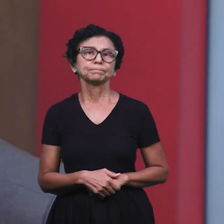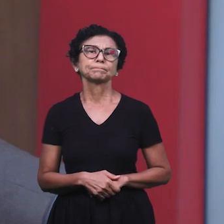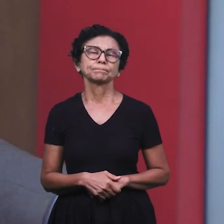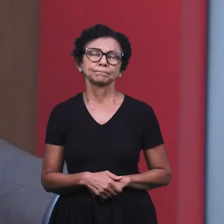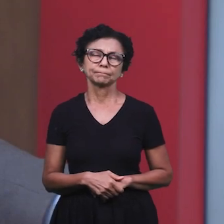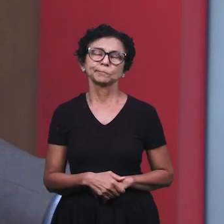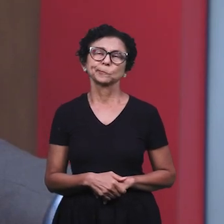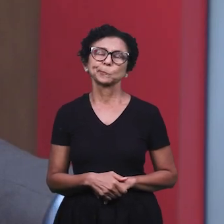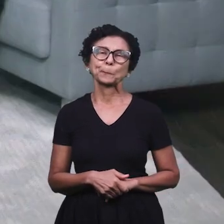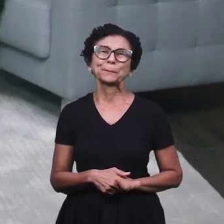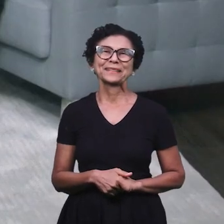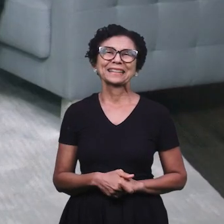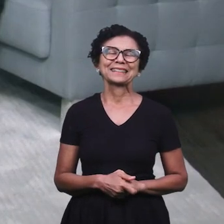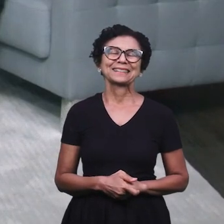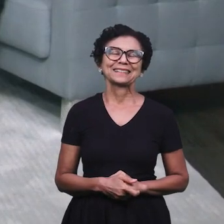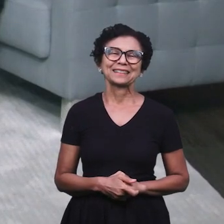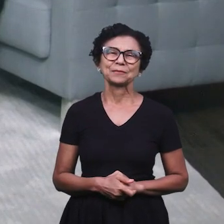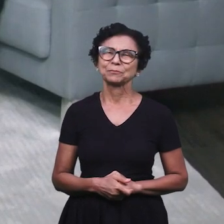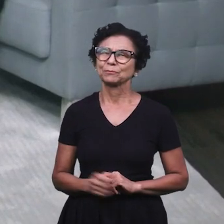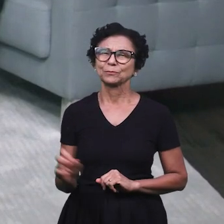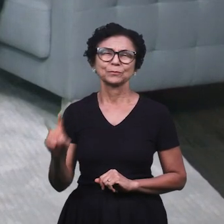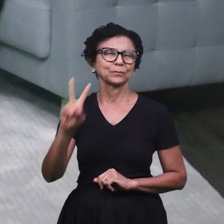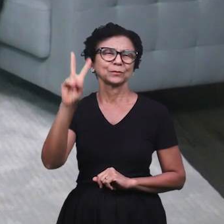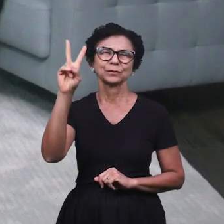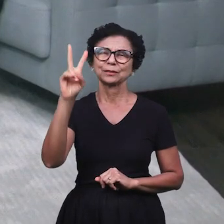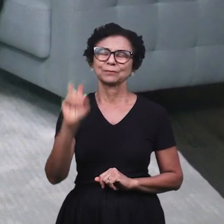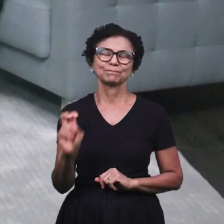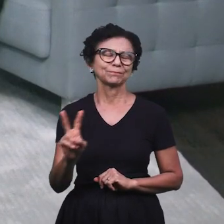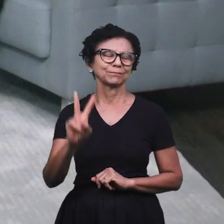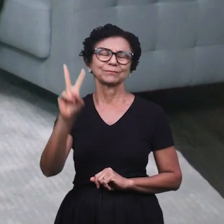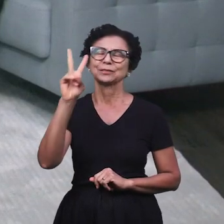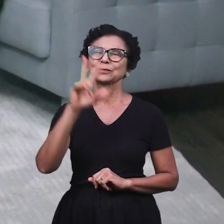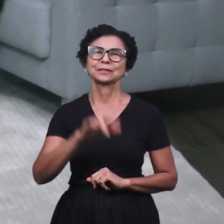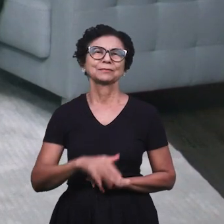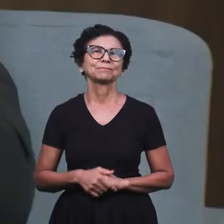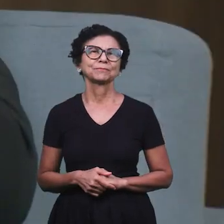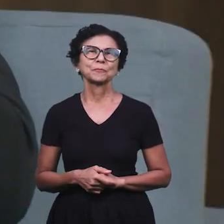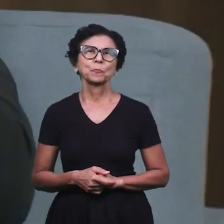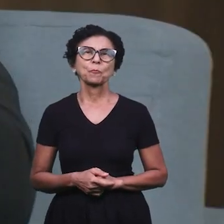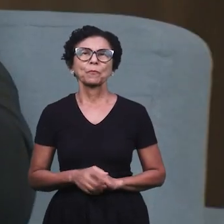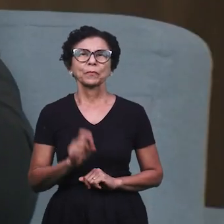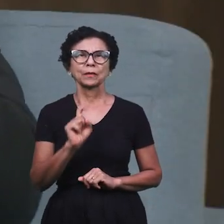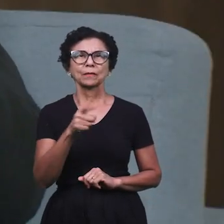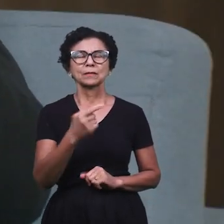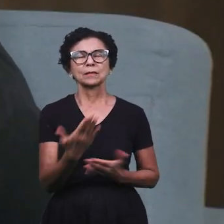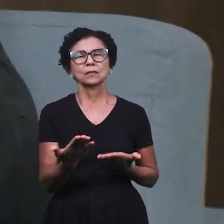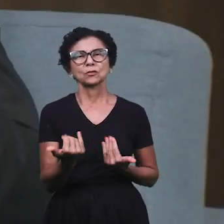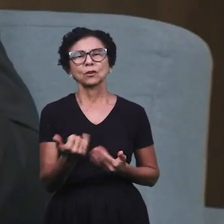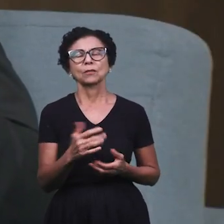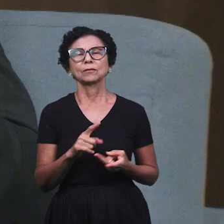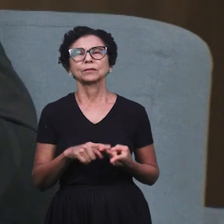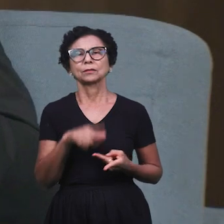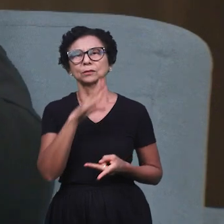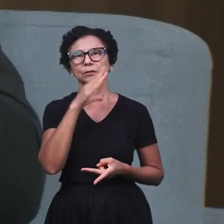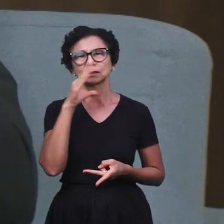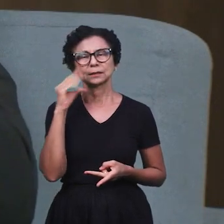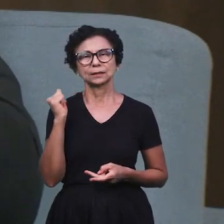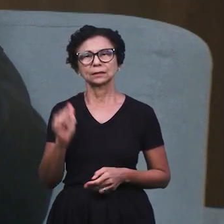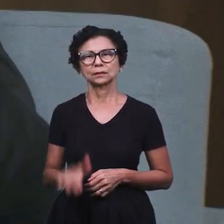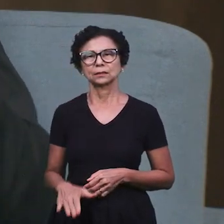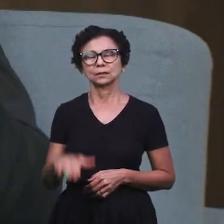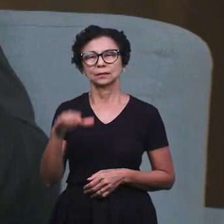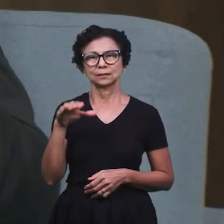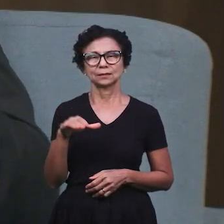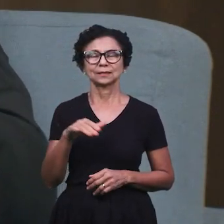eles. Isso mesmo, muito bom, são muitos valores mesmo. E você, jovem, adolescente,